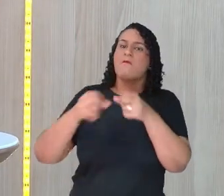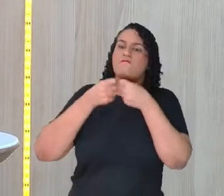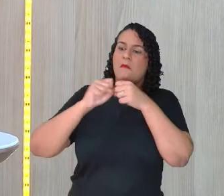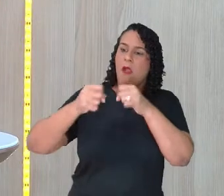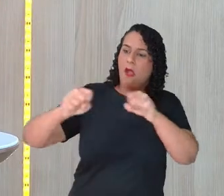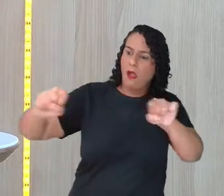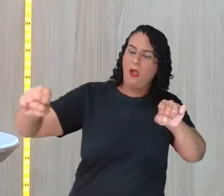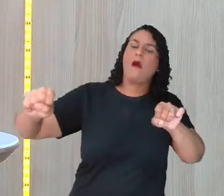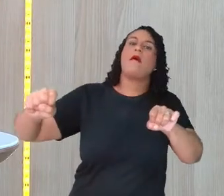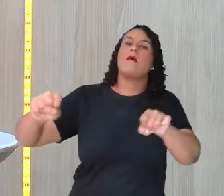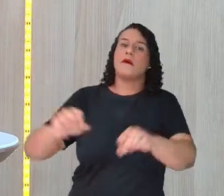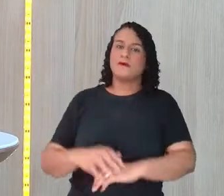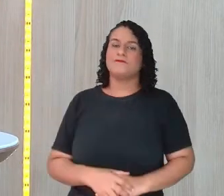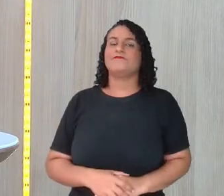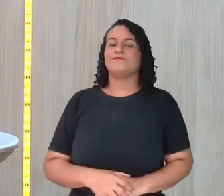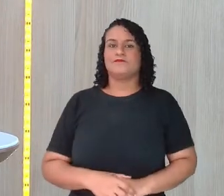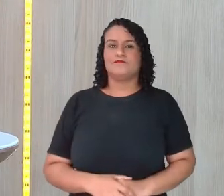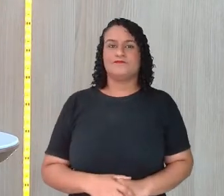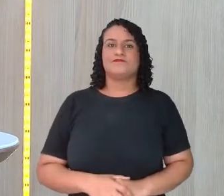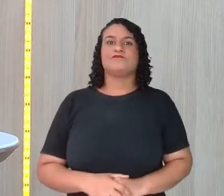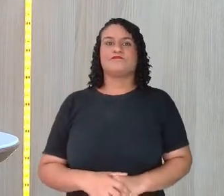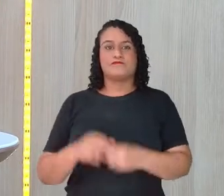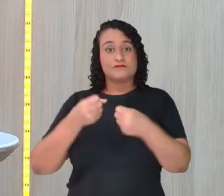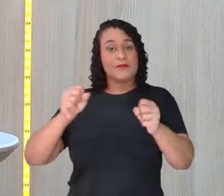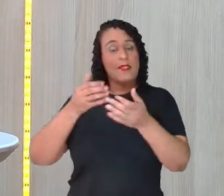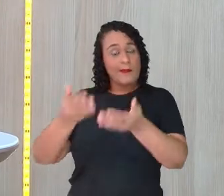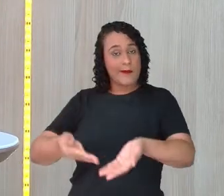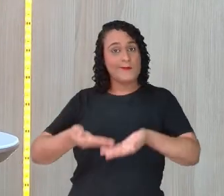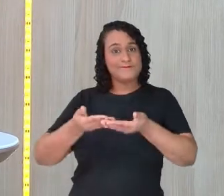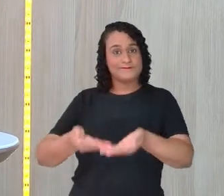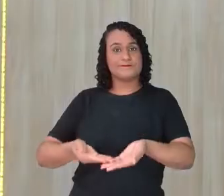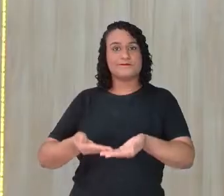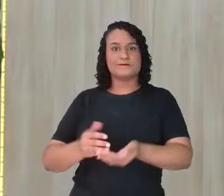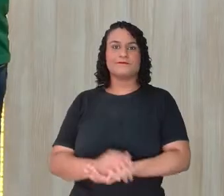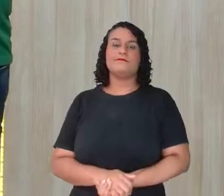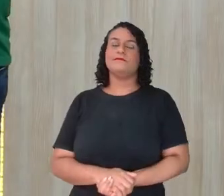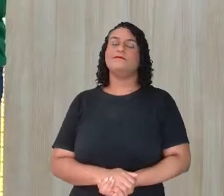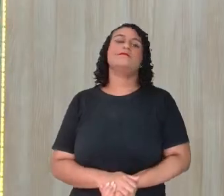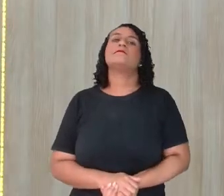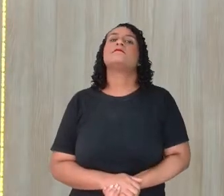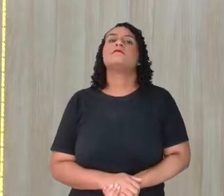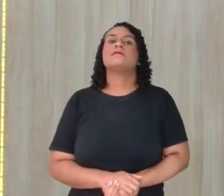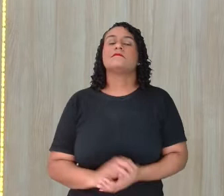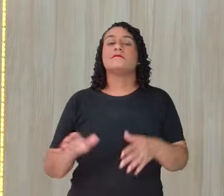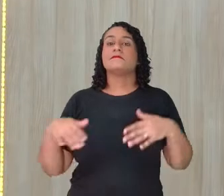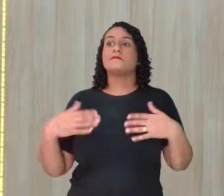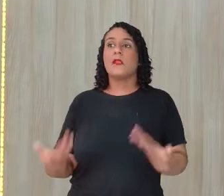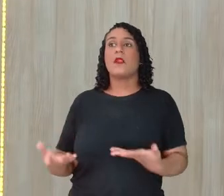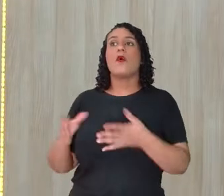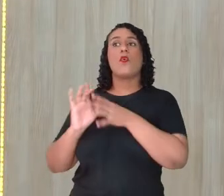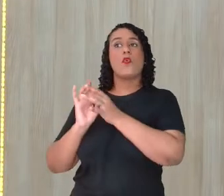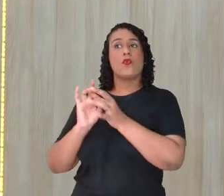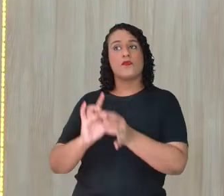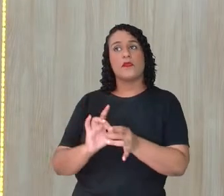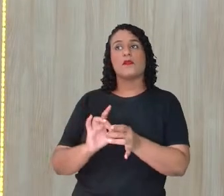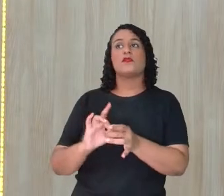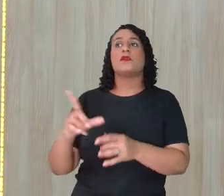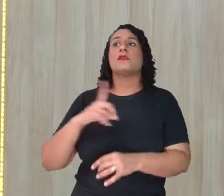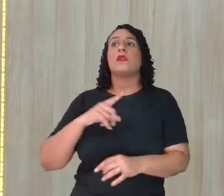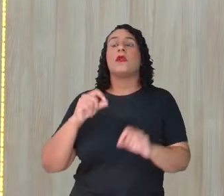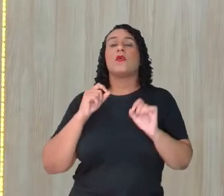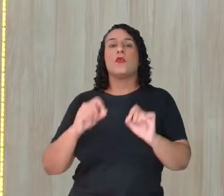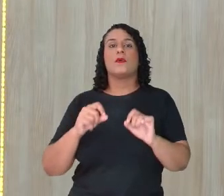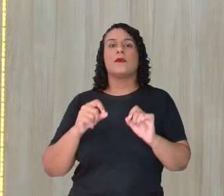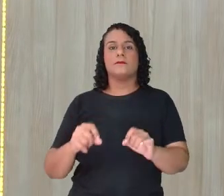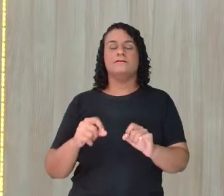processo de expansão marítima. Ok. E nesse sentido, né, atribui-se, por